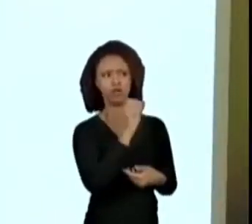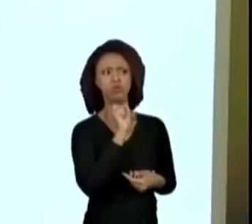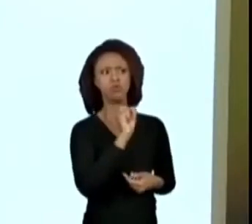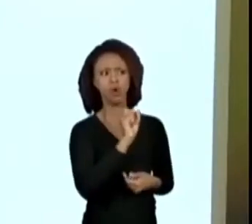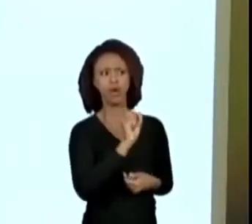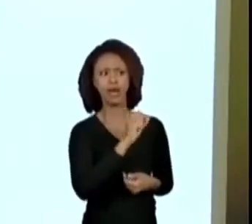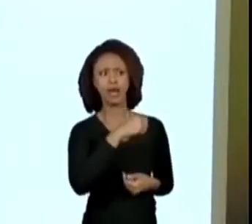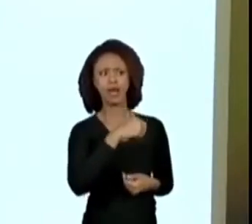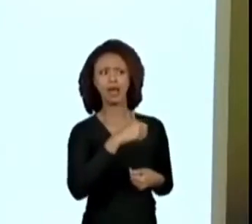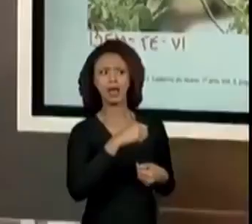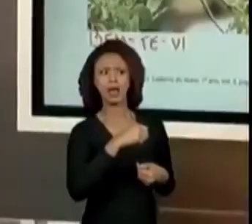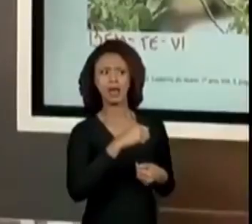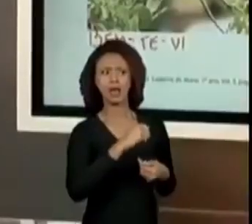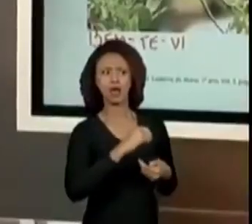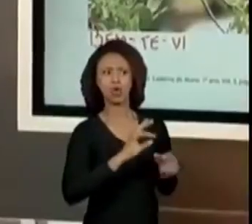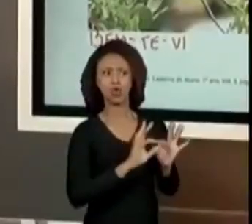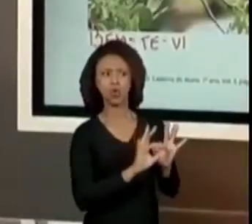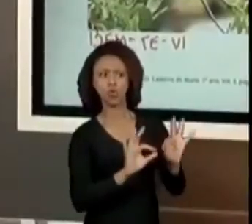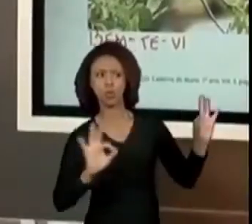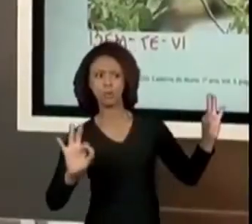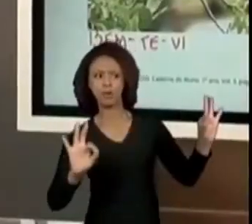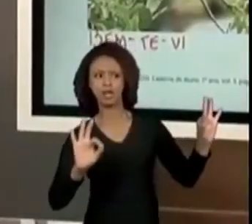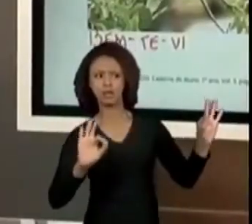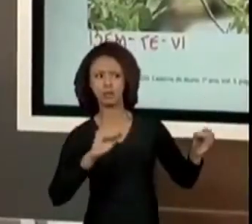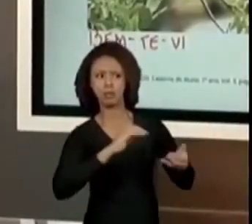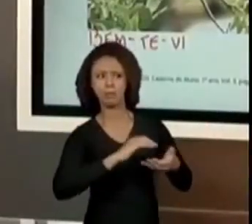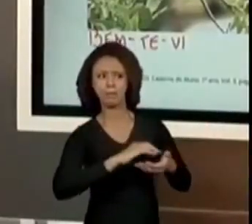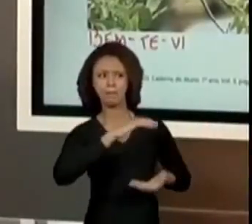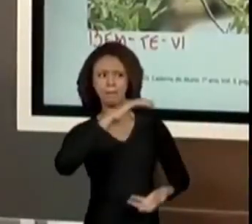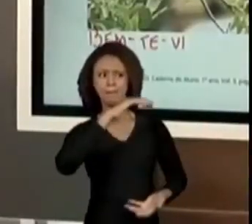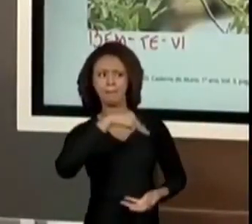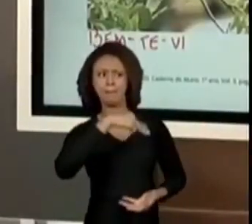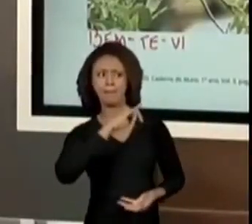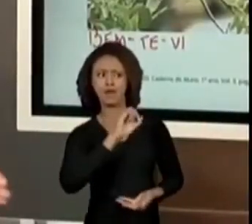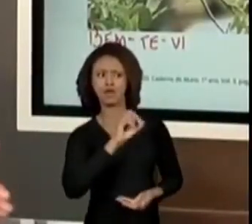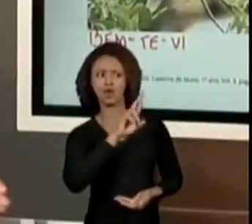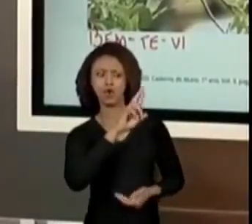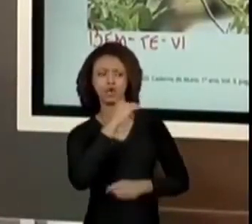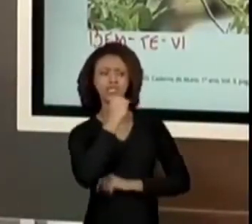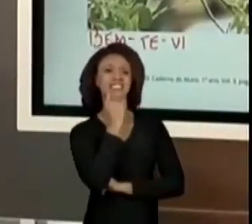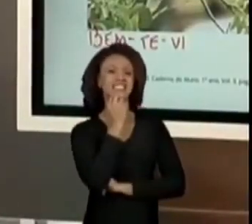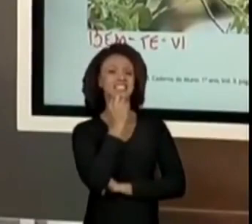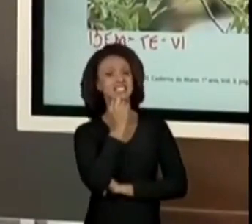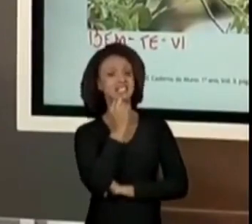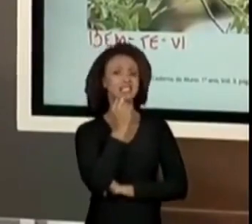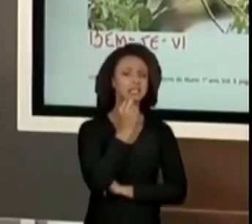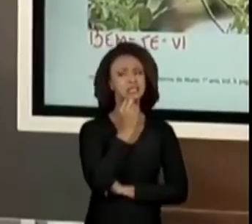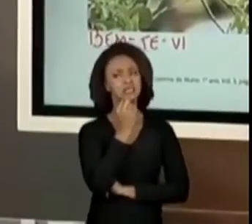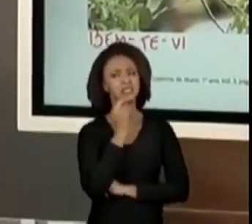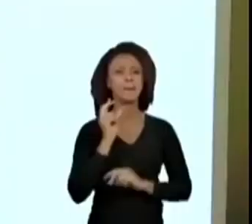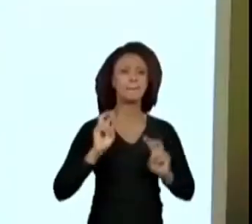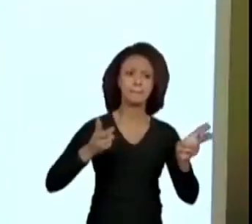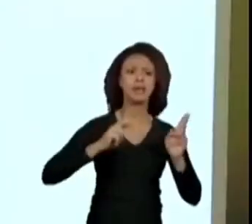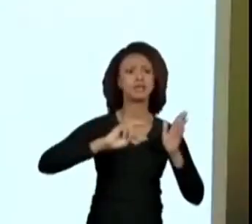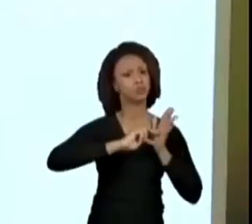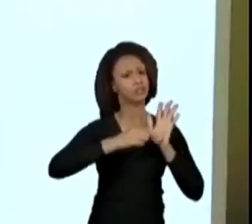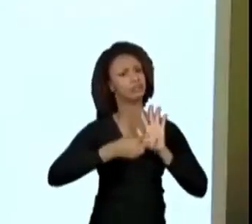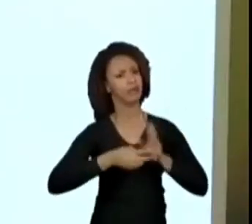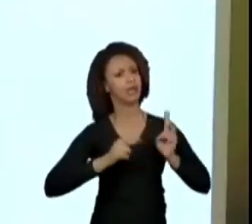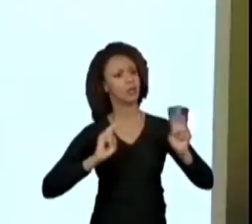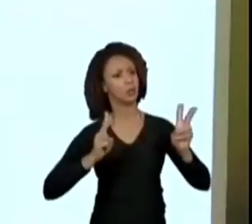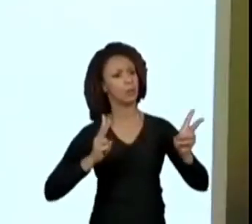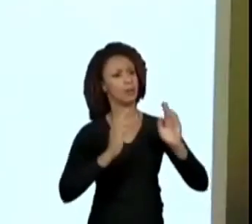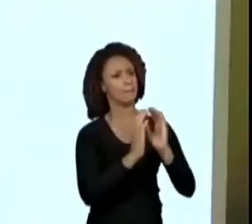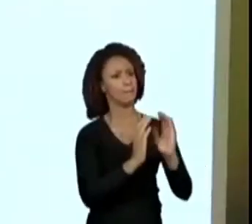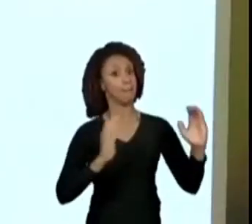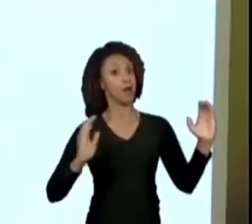Comprido é a mesma coisa que maior, Pro? Vamos lá, se a gente for colocar assim, né? Porque é a mesma coisa. Então, só olha